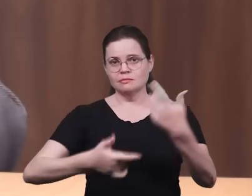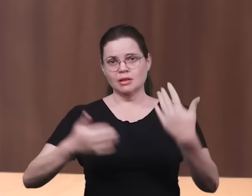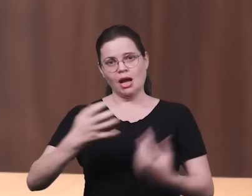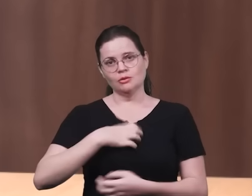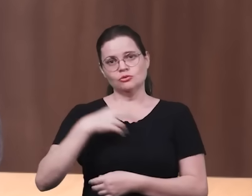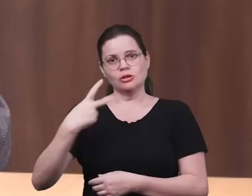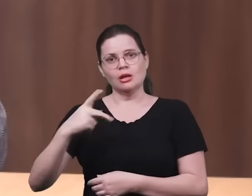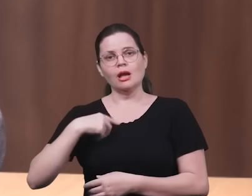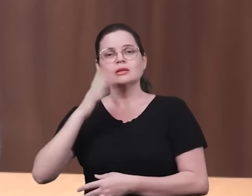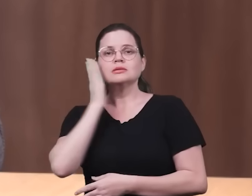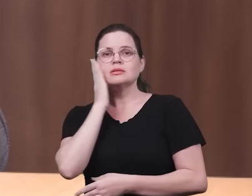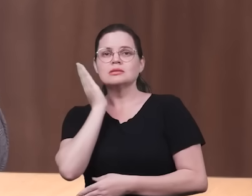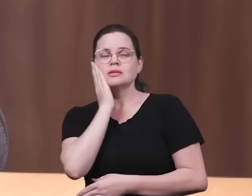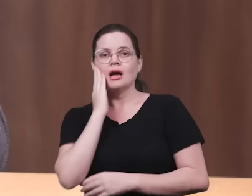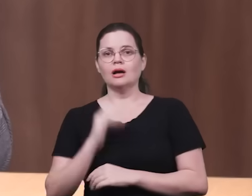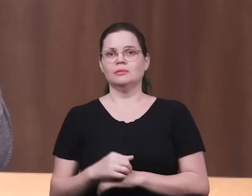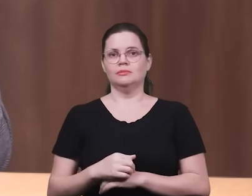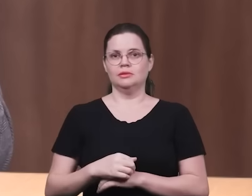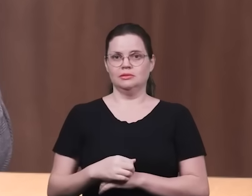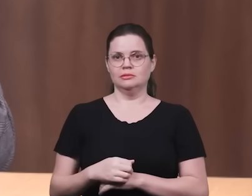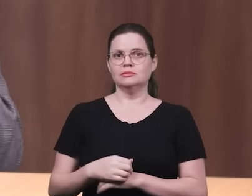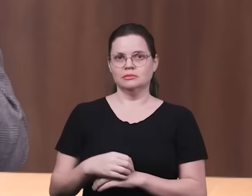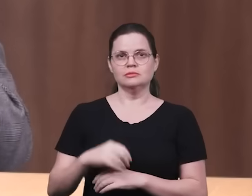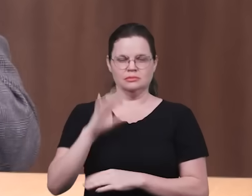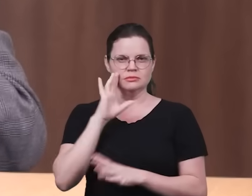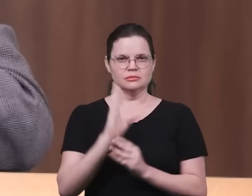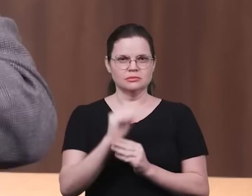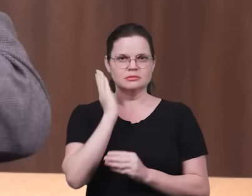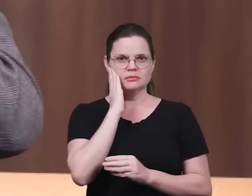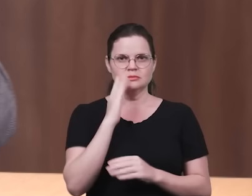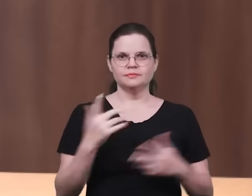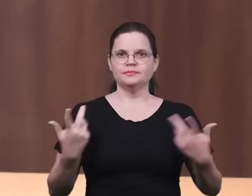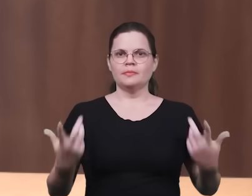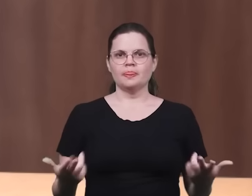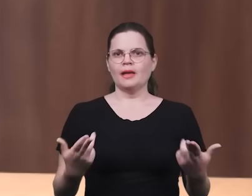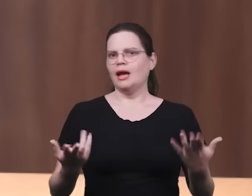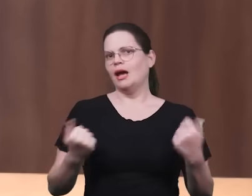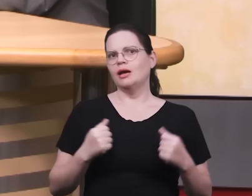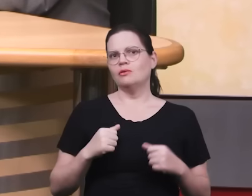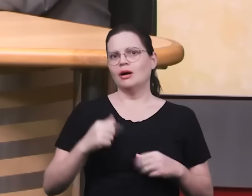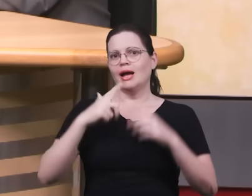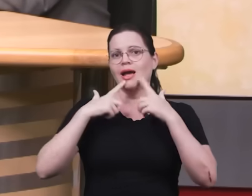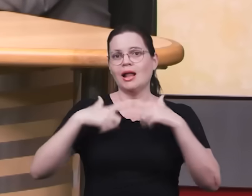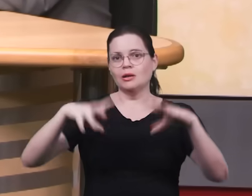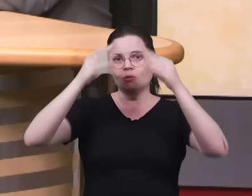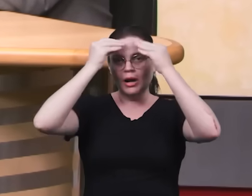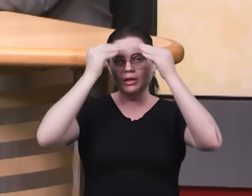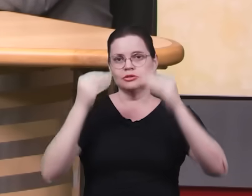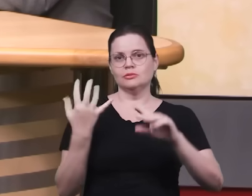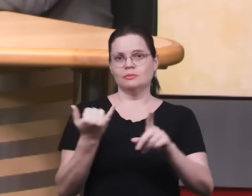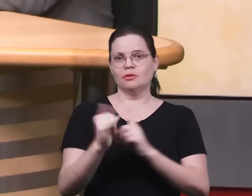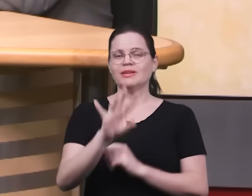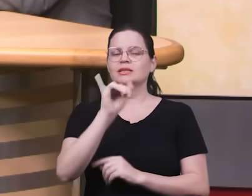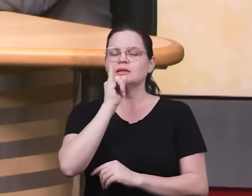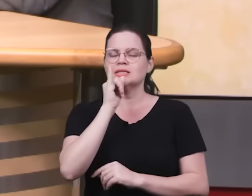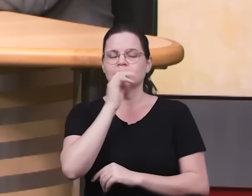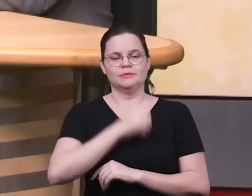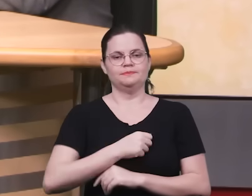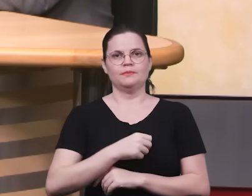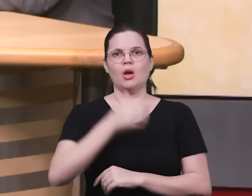tem, daquilo que ele vai descrever, né? Entendeu? É a linguagem do profeta. A linguagem dele. Amós era